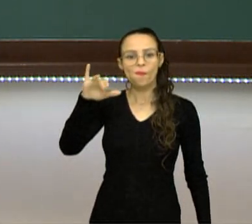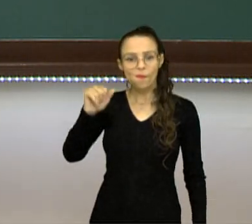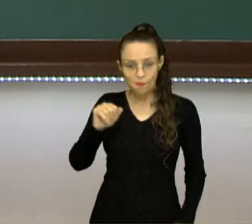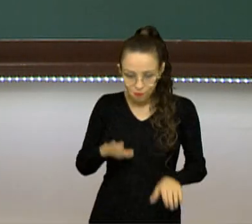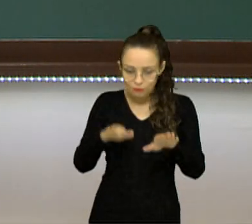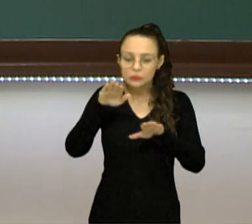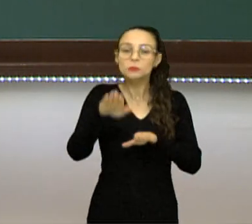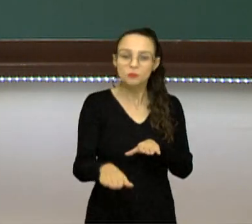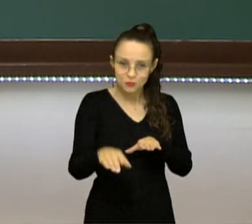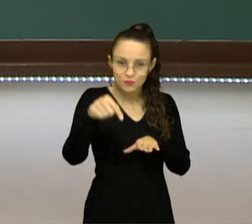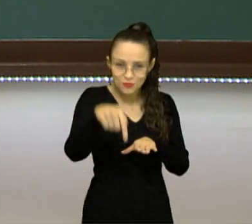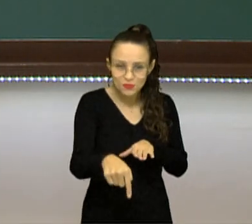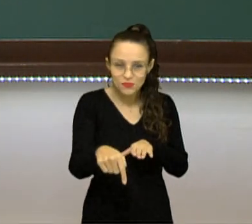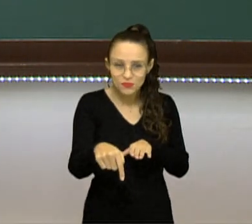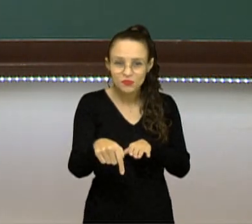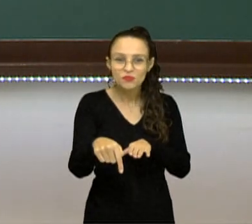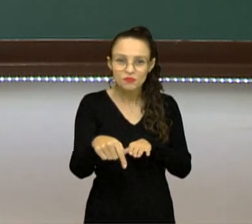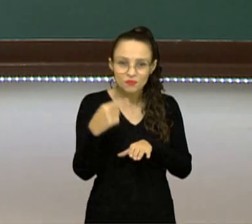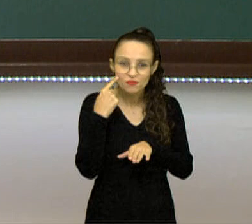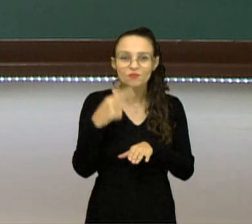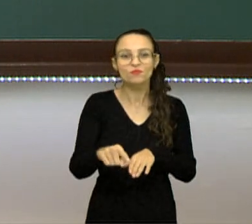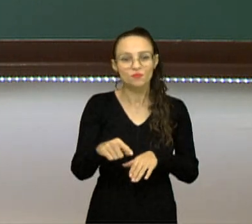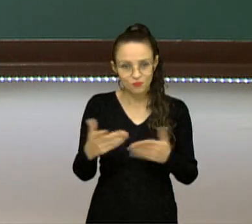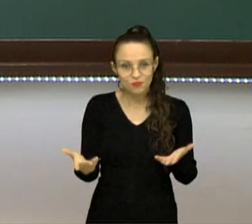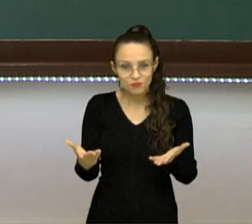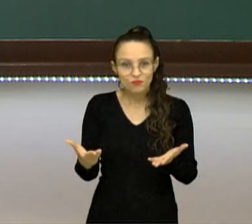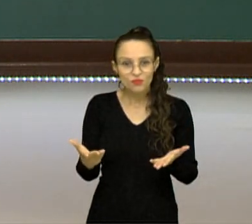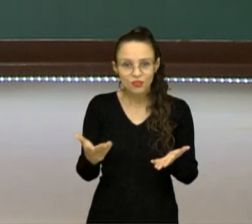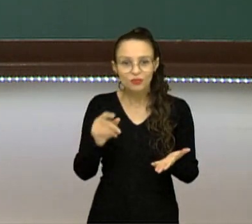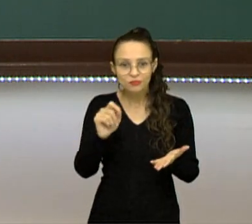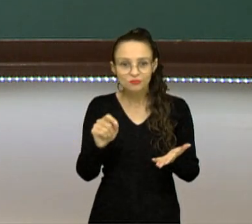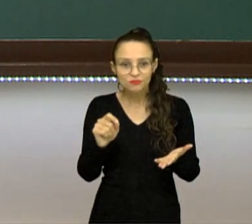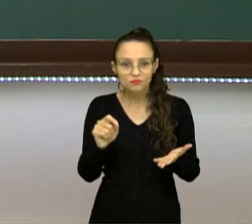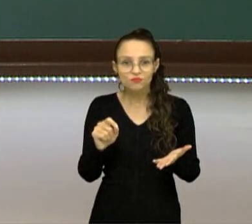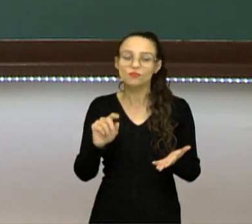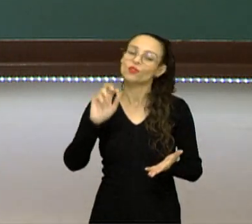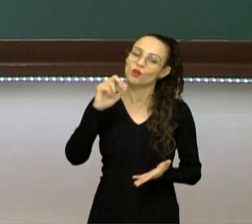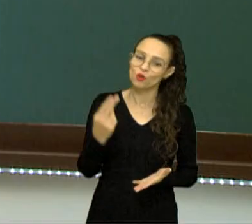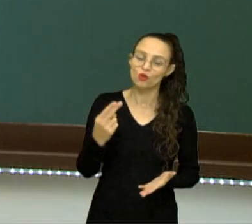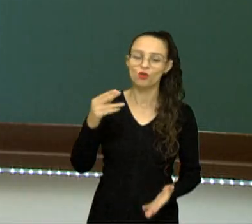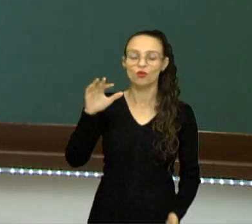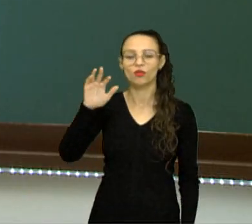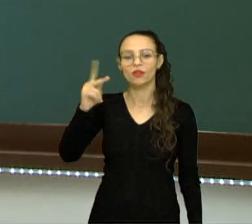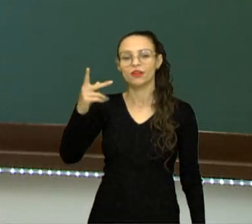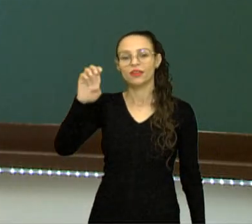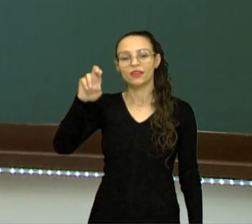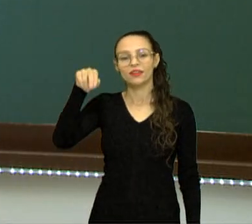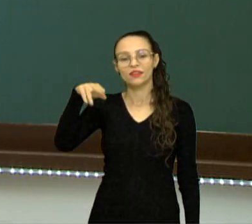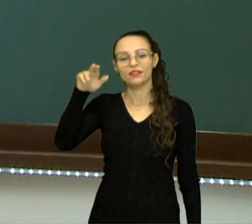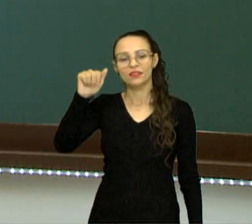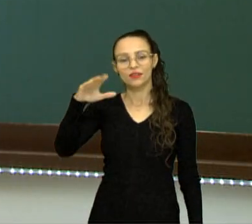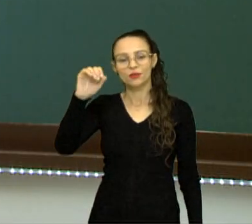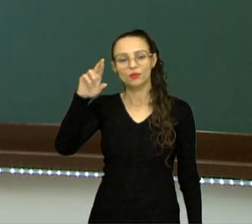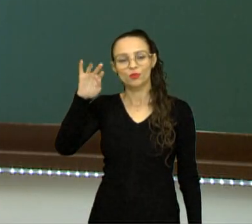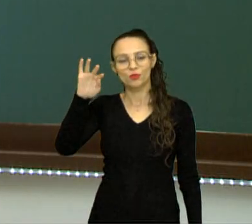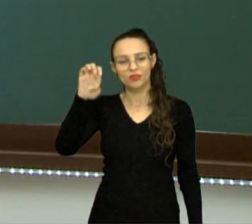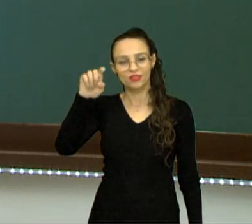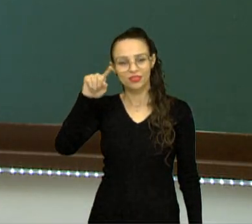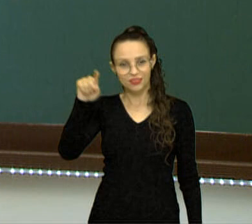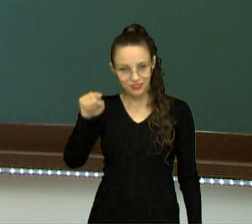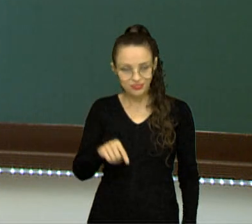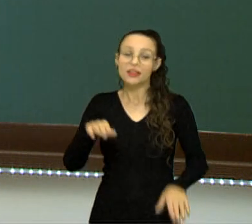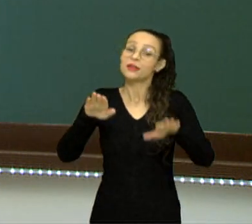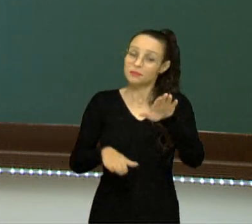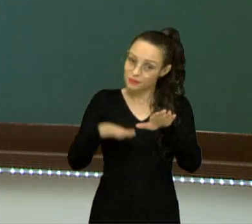ele pisou... Horrível essa piada. Ou Hernandes, né? Hernán Cortés, quando